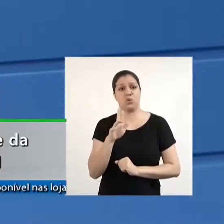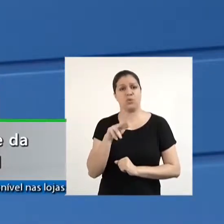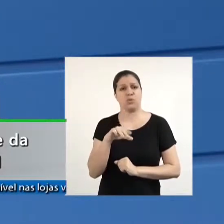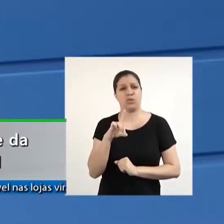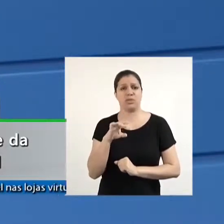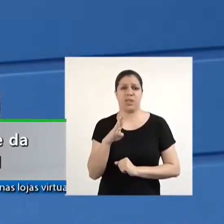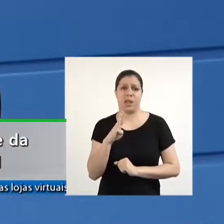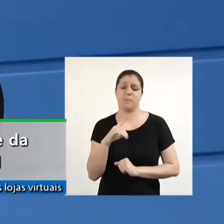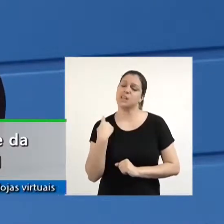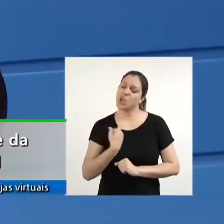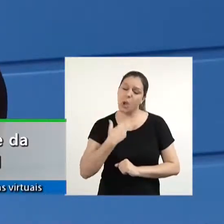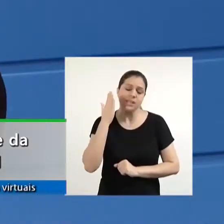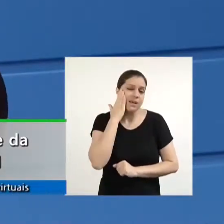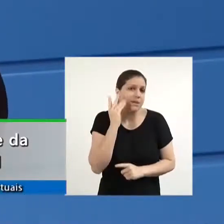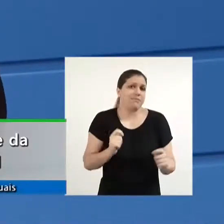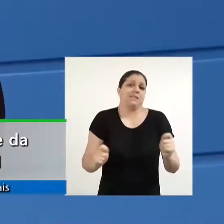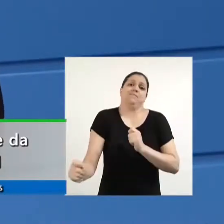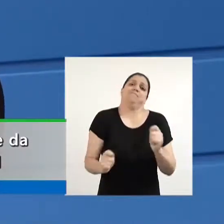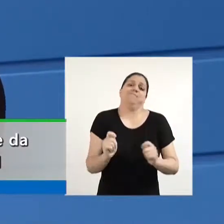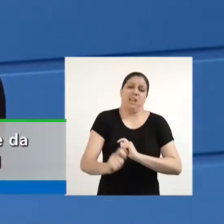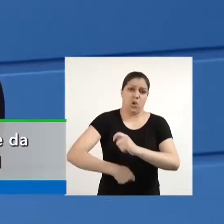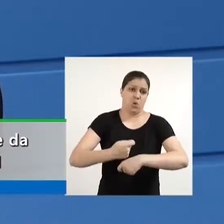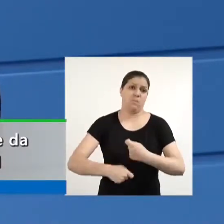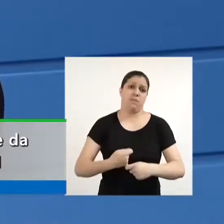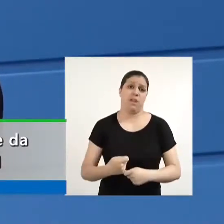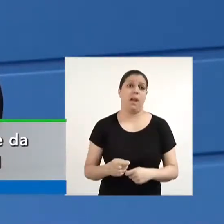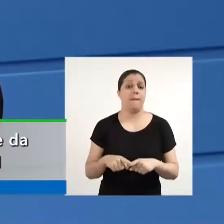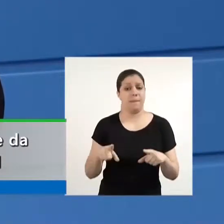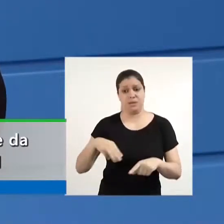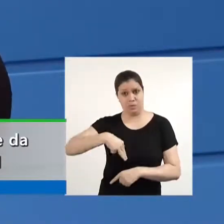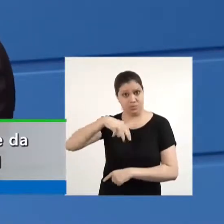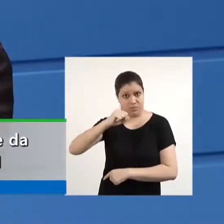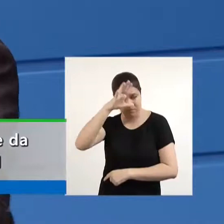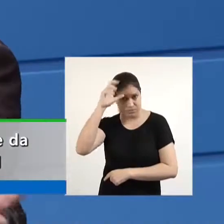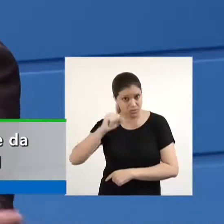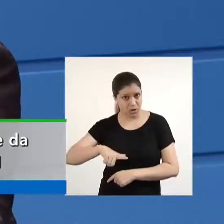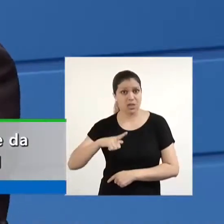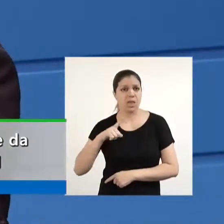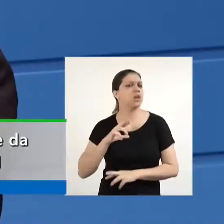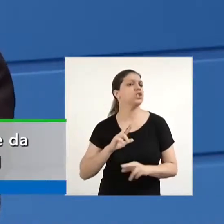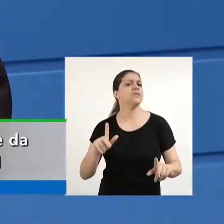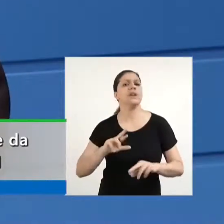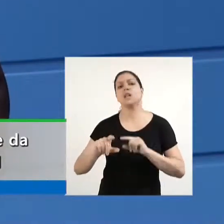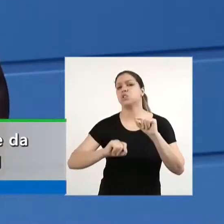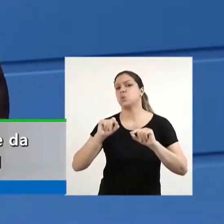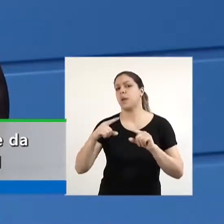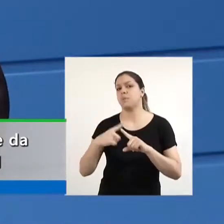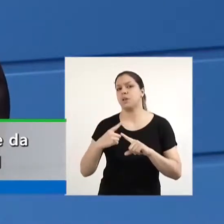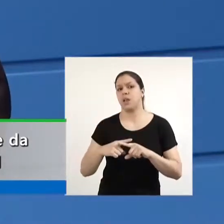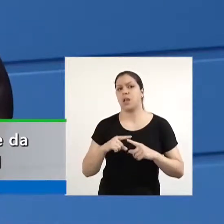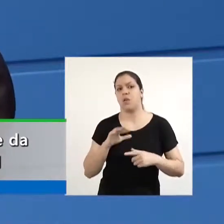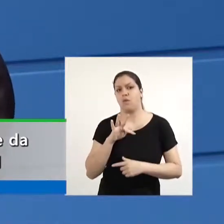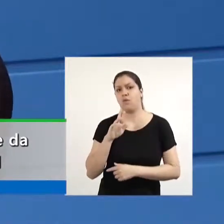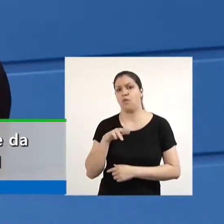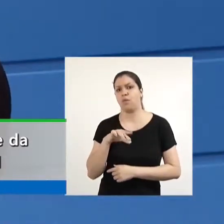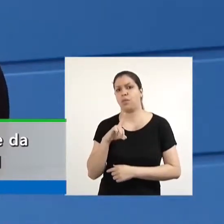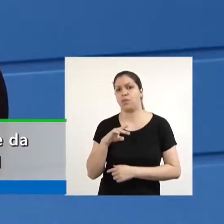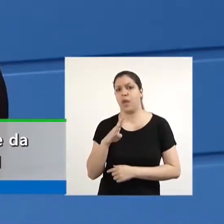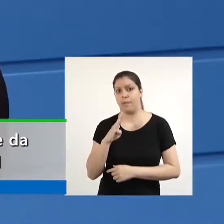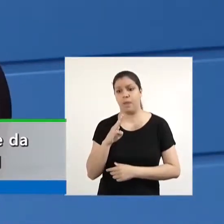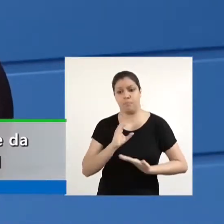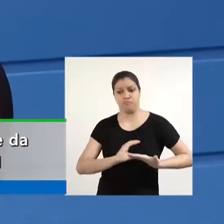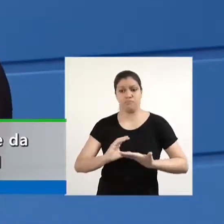economia, não é? Mato Grosso do Sul faz algo diferente, porque o Fundeb, ele seria para pagar professor, né? E no Mato